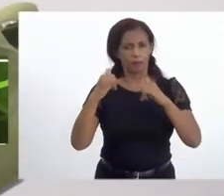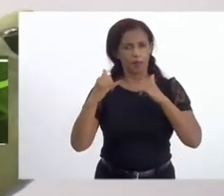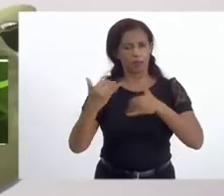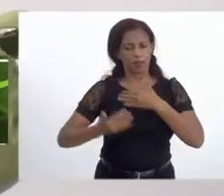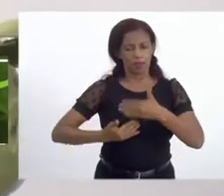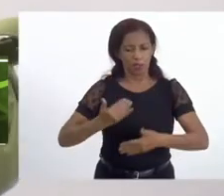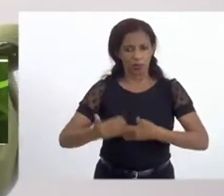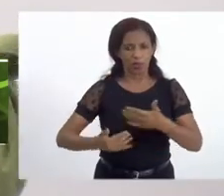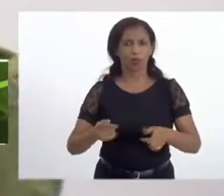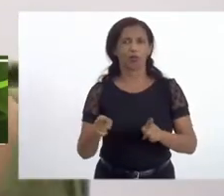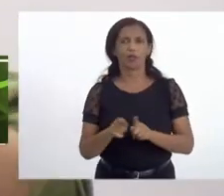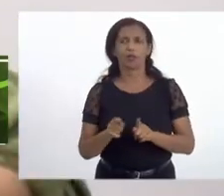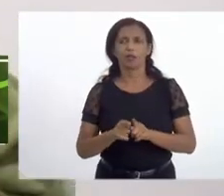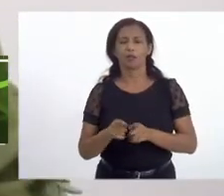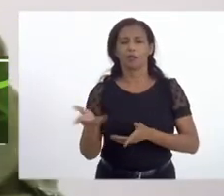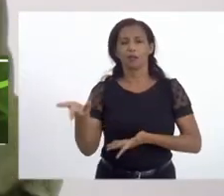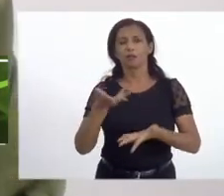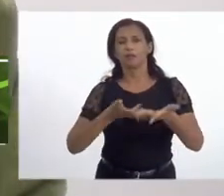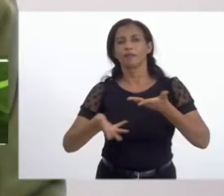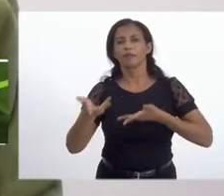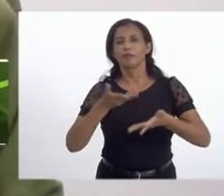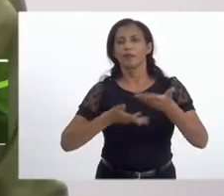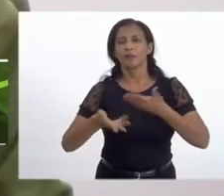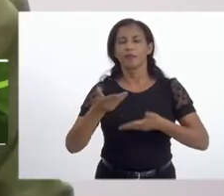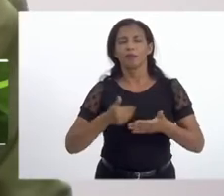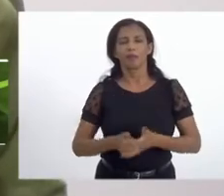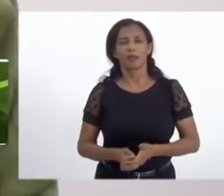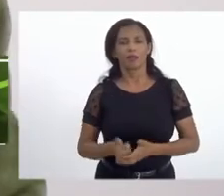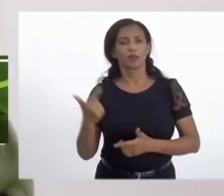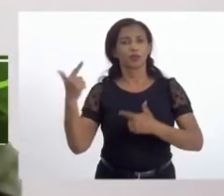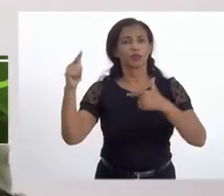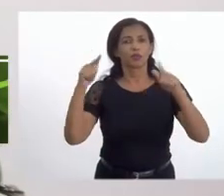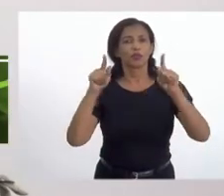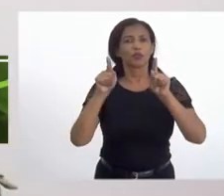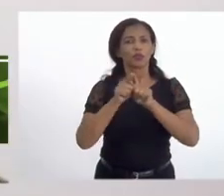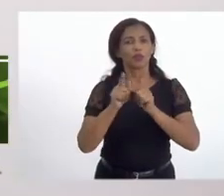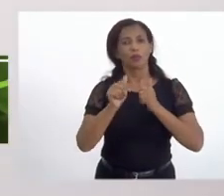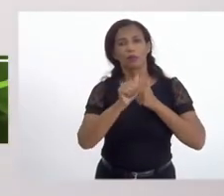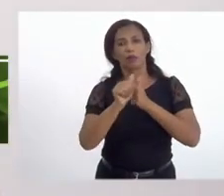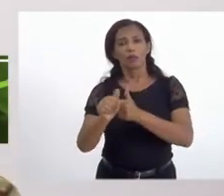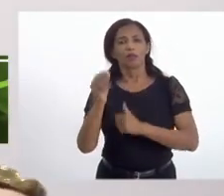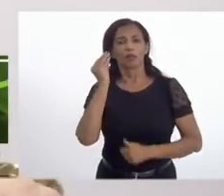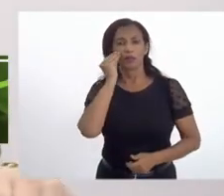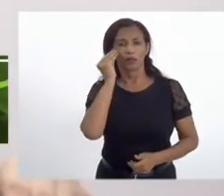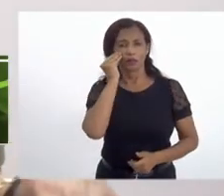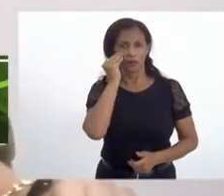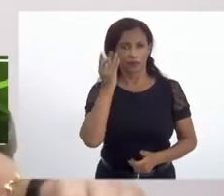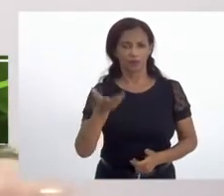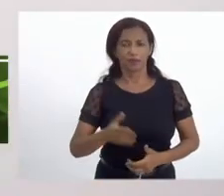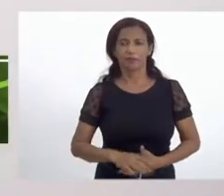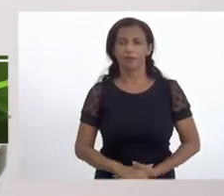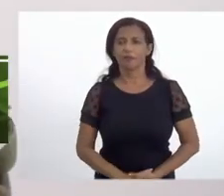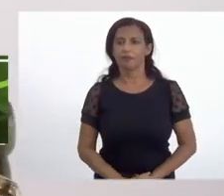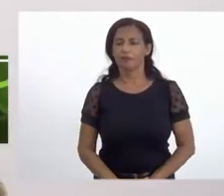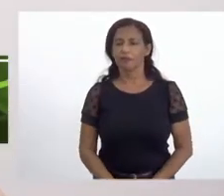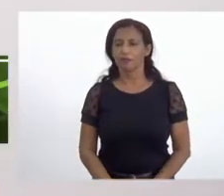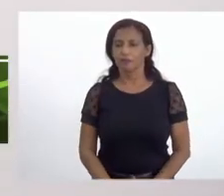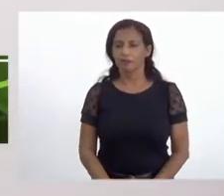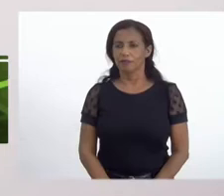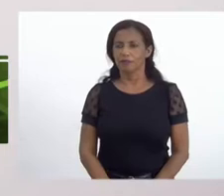estar transmitindo também a participação dos outros também que estão acompanhando conosco.